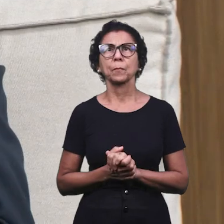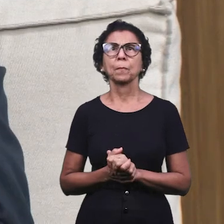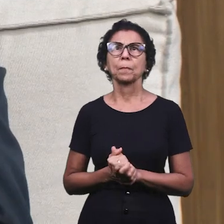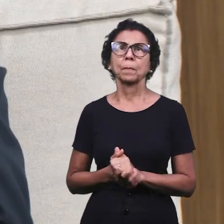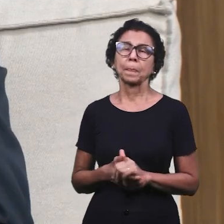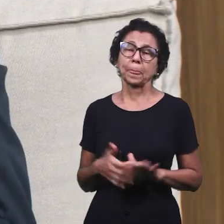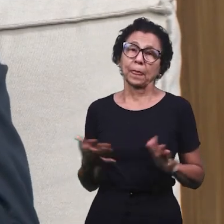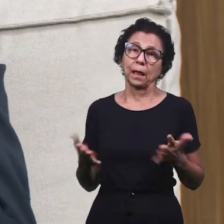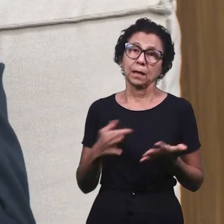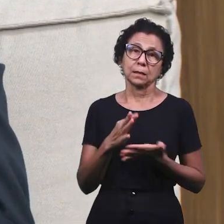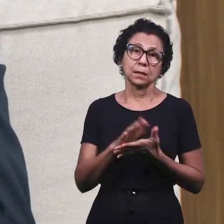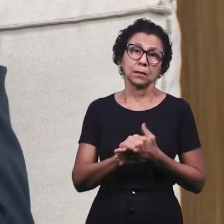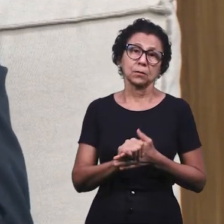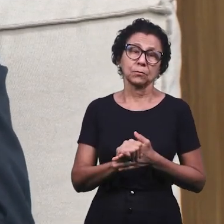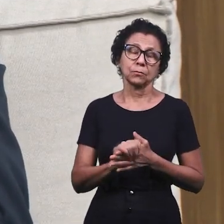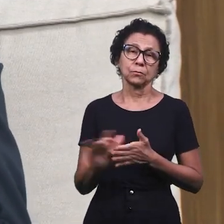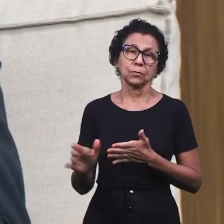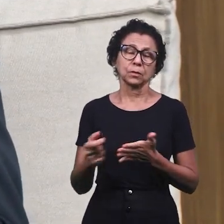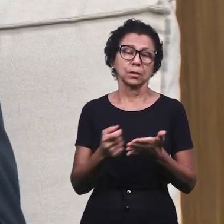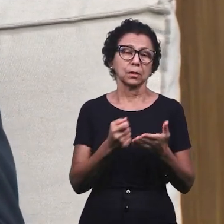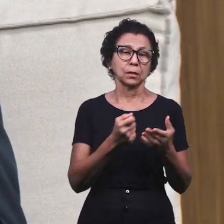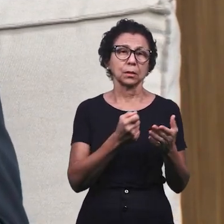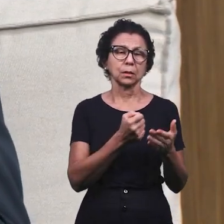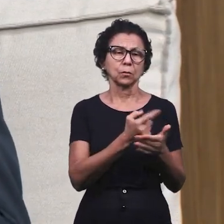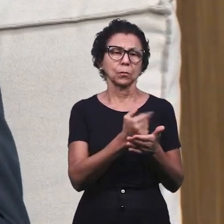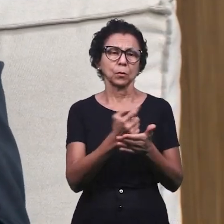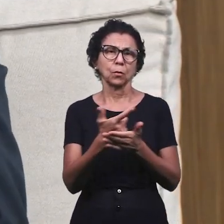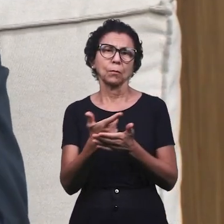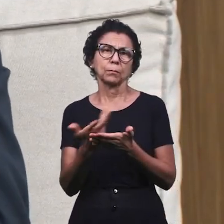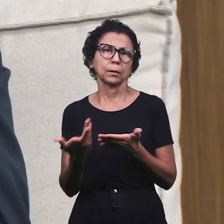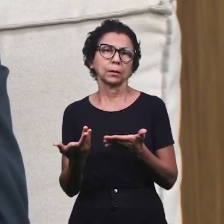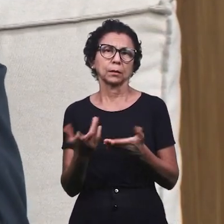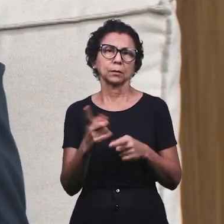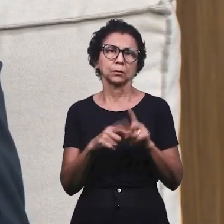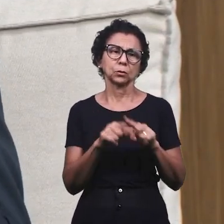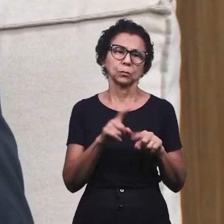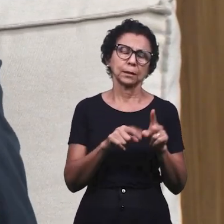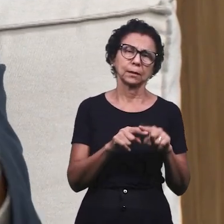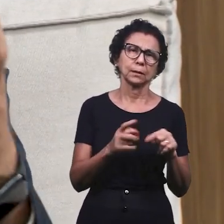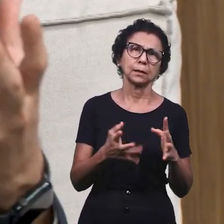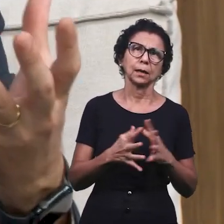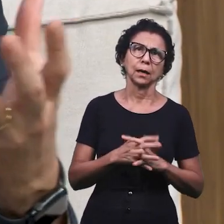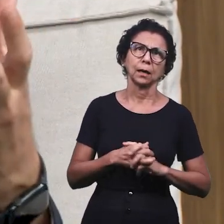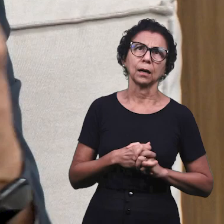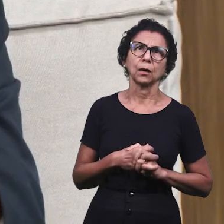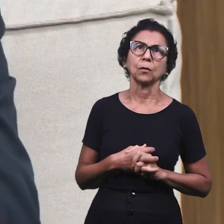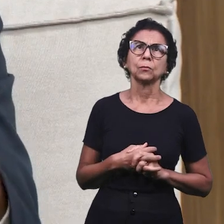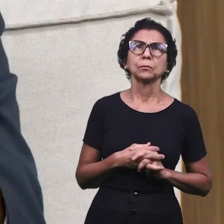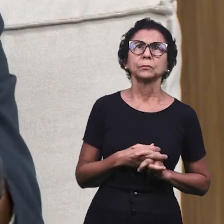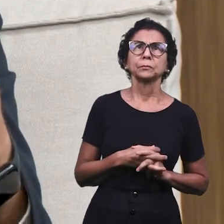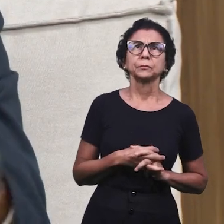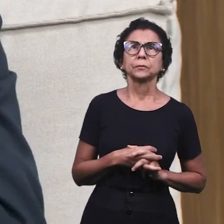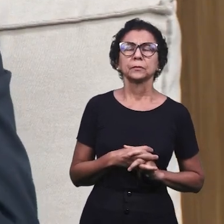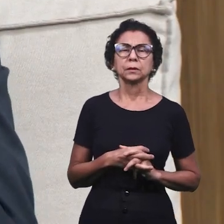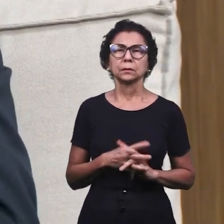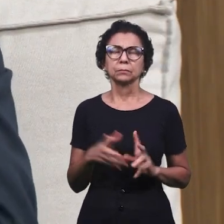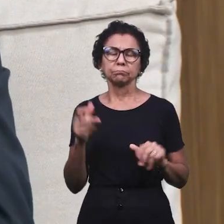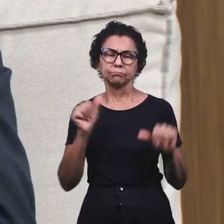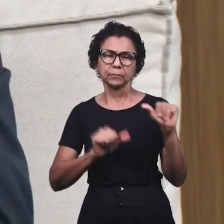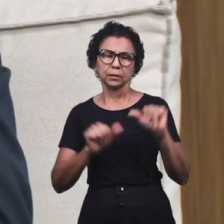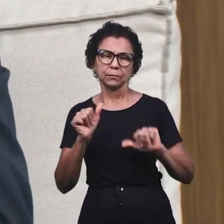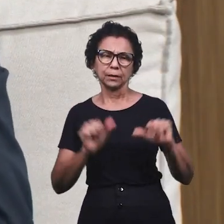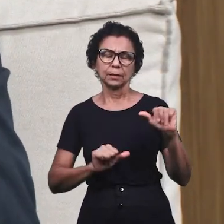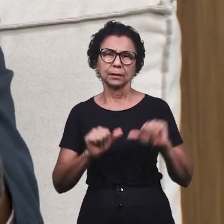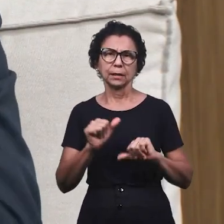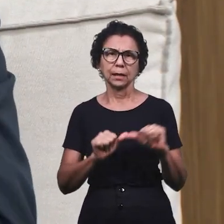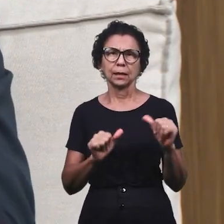sempre da canal vermelho, ou quer dizer, da canal verde quer liberar rápido. Se der algum canal vermelho, a parametrização que a Receita,